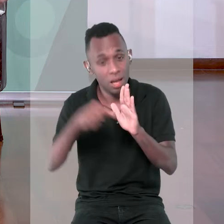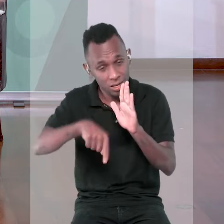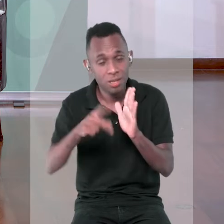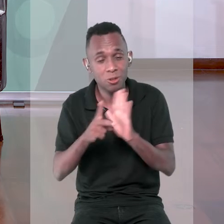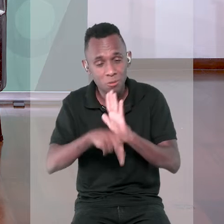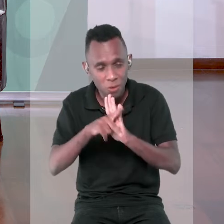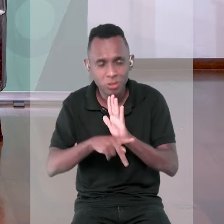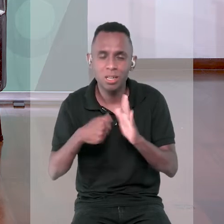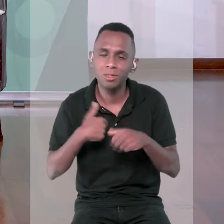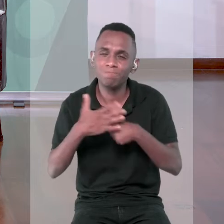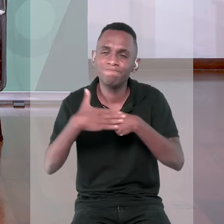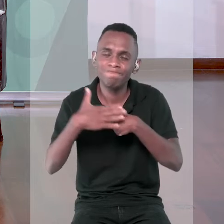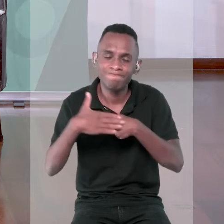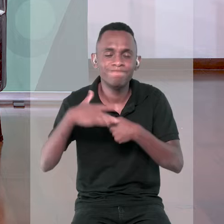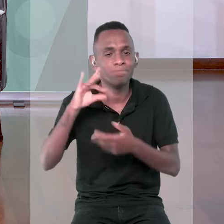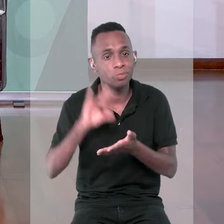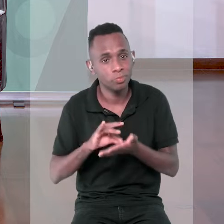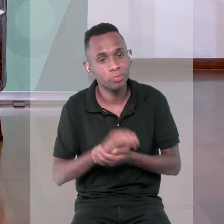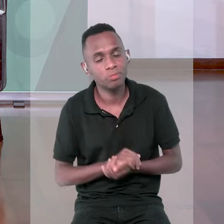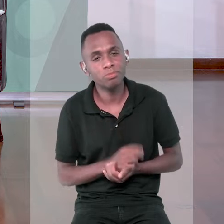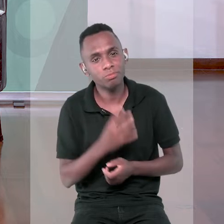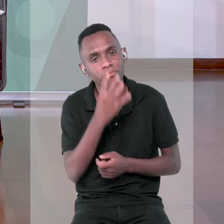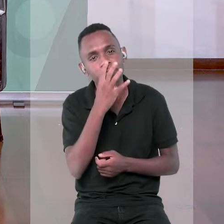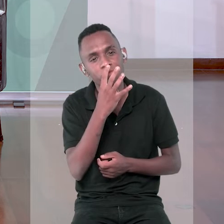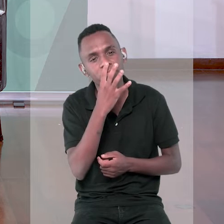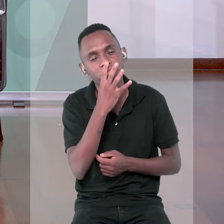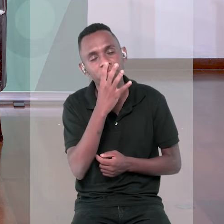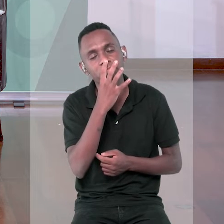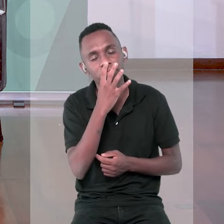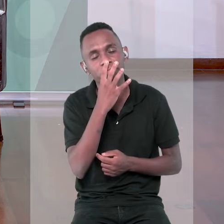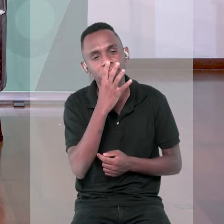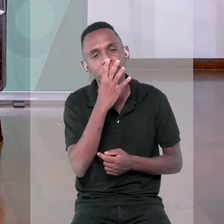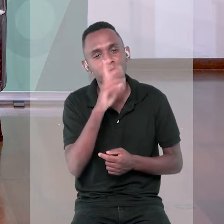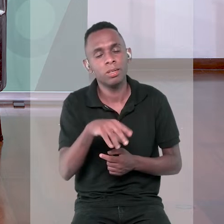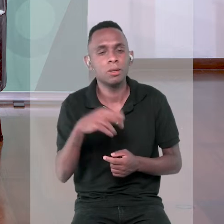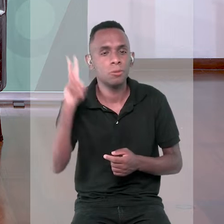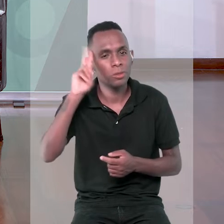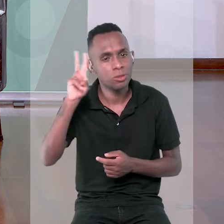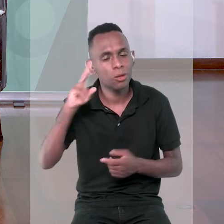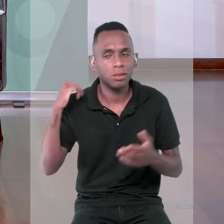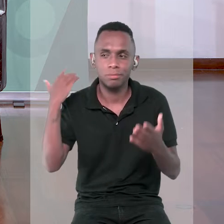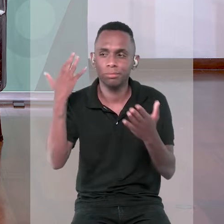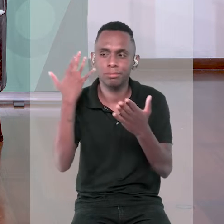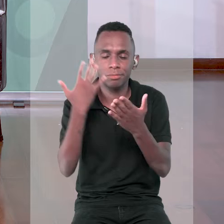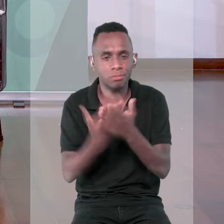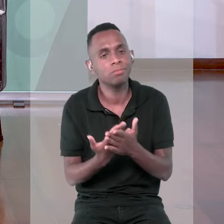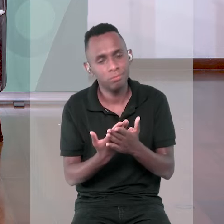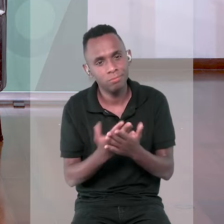eu tenho um carinho imenso e uma admiração pela história que o Sempre um Papo